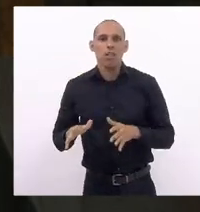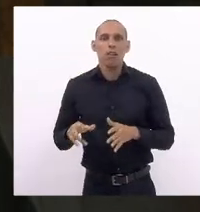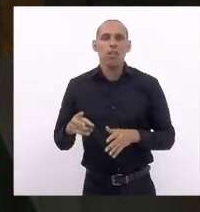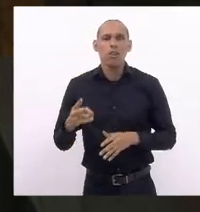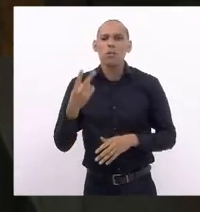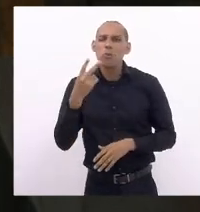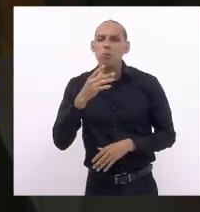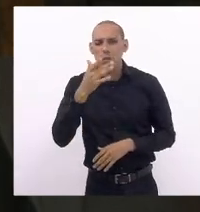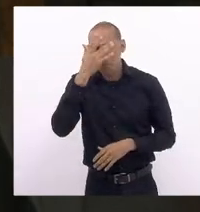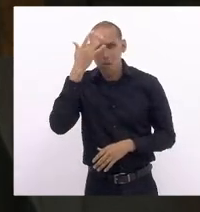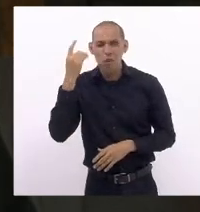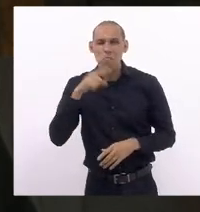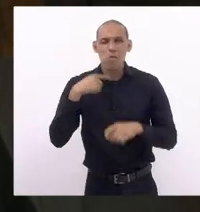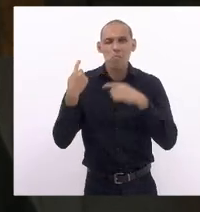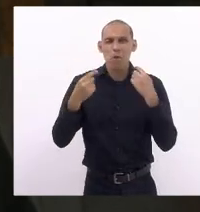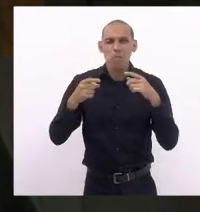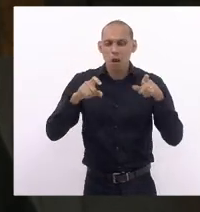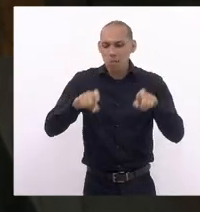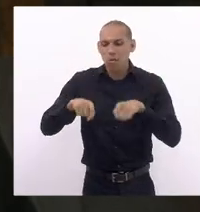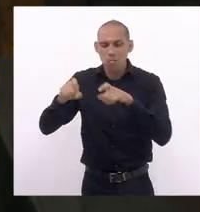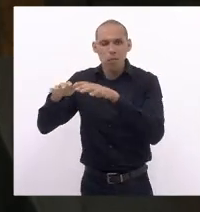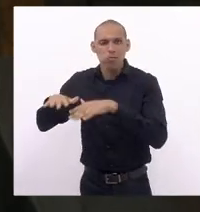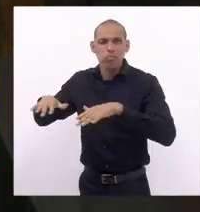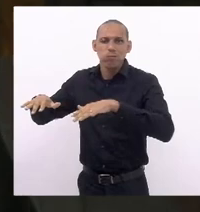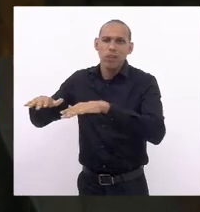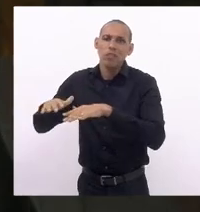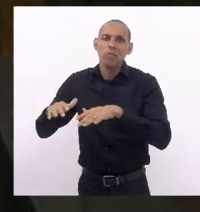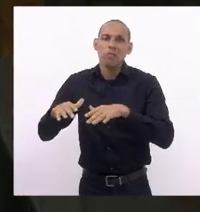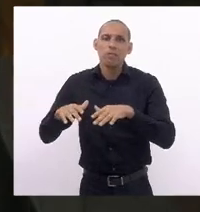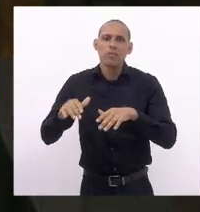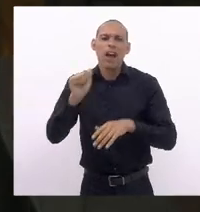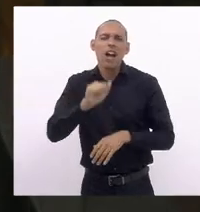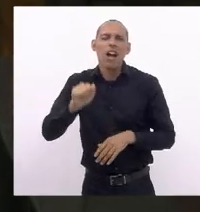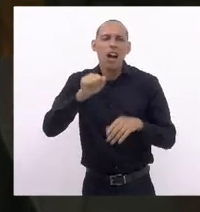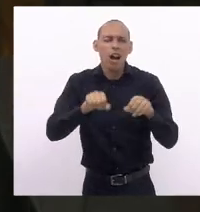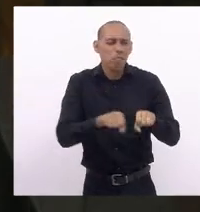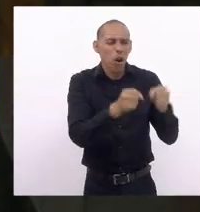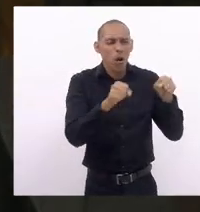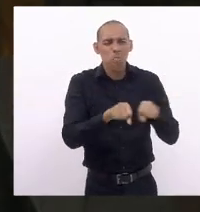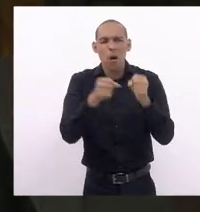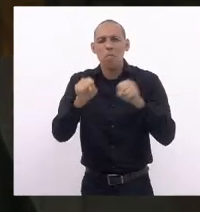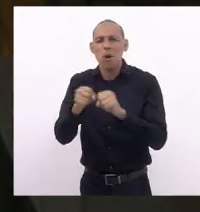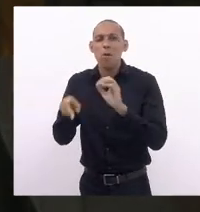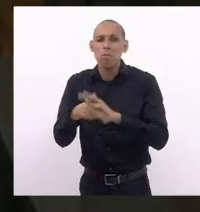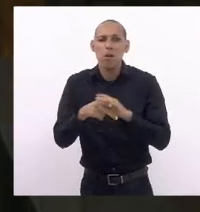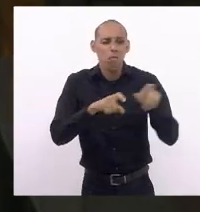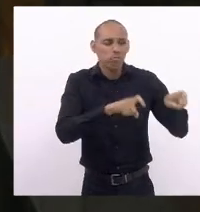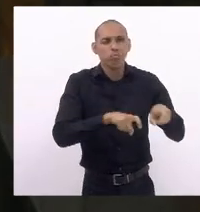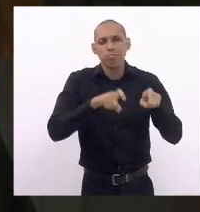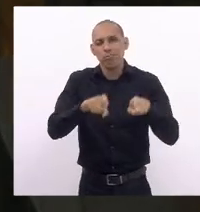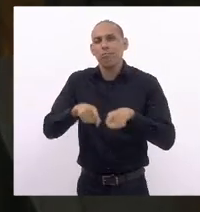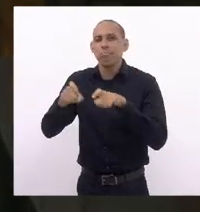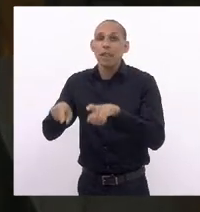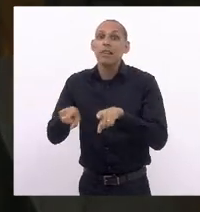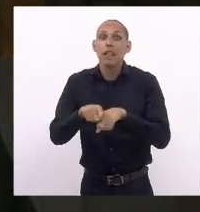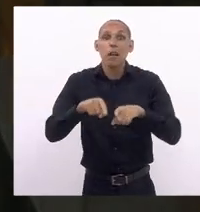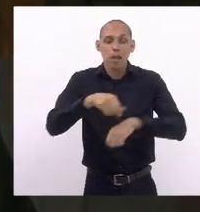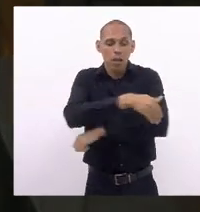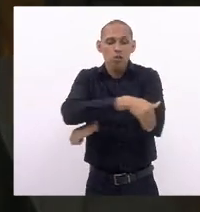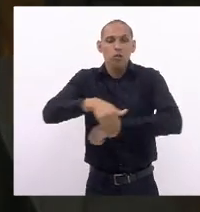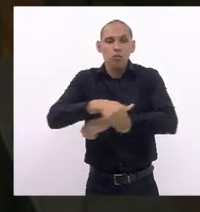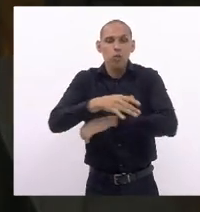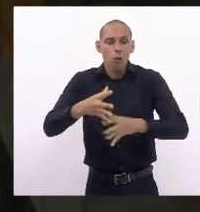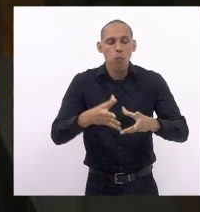pessoas na zona rural, destruindo várias associações de produtores, estradas rurais